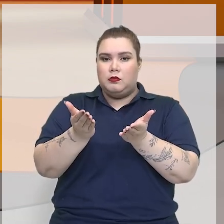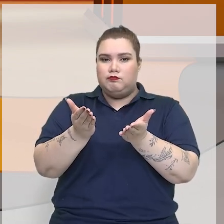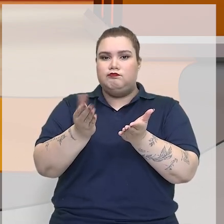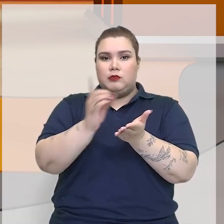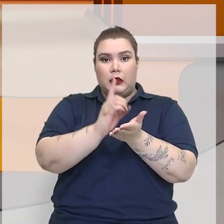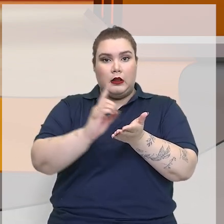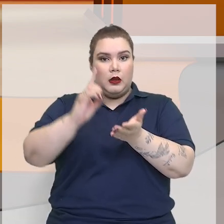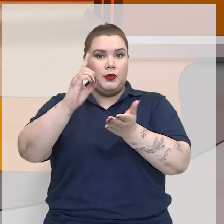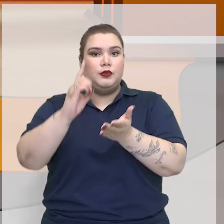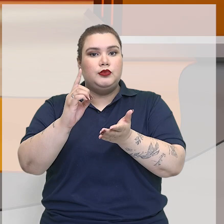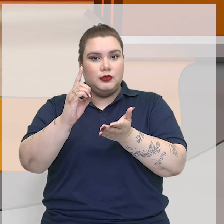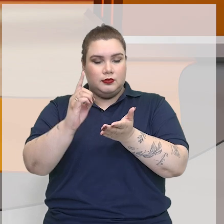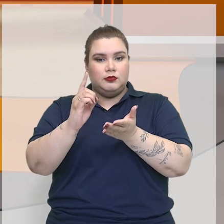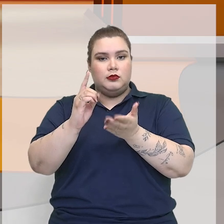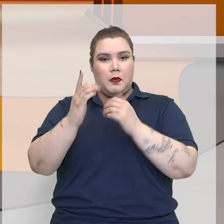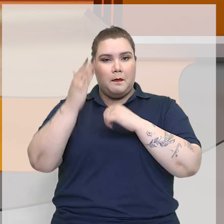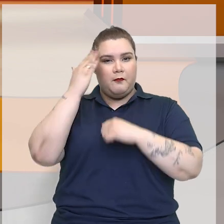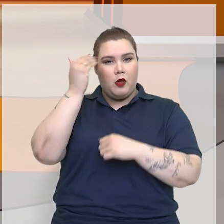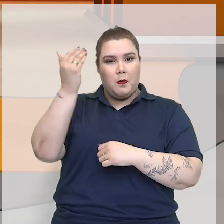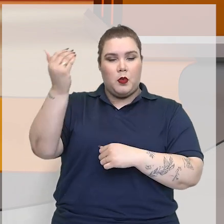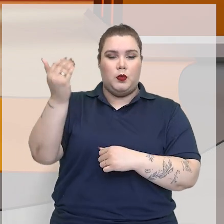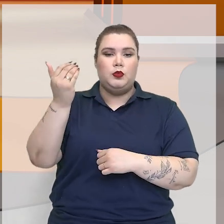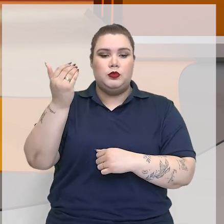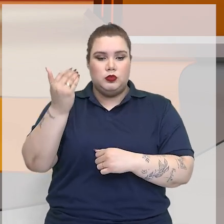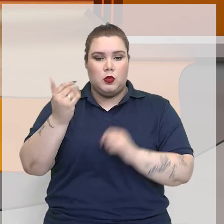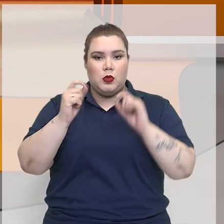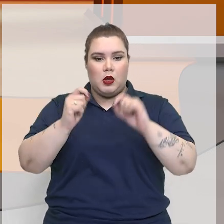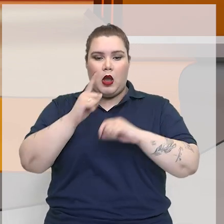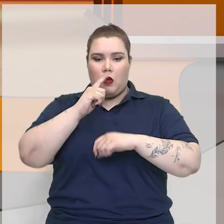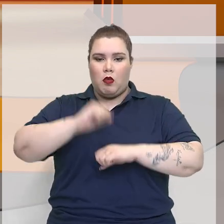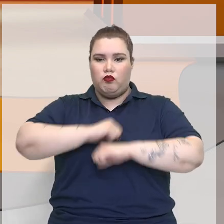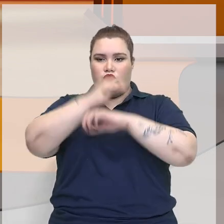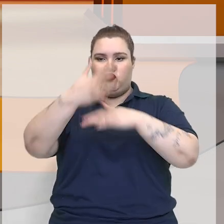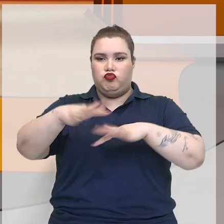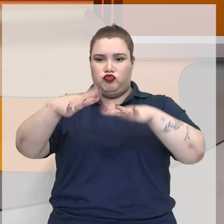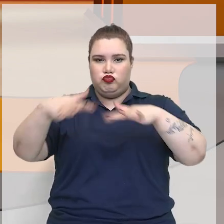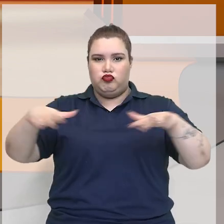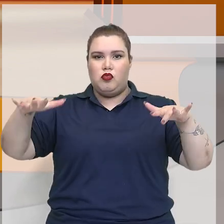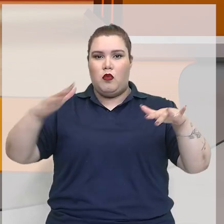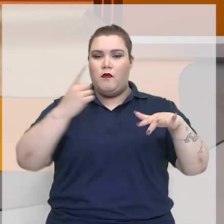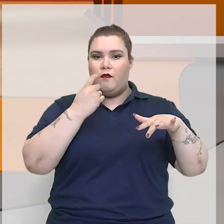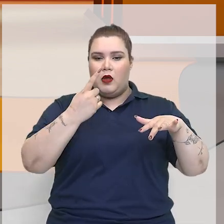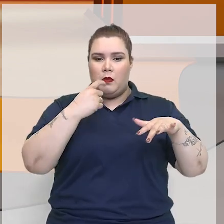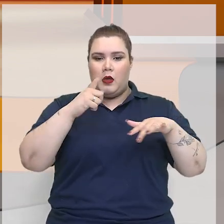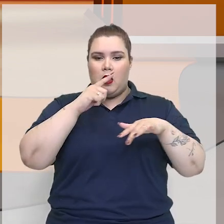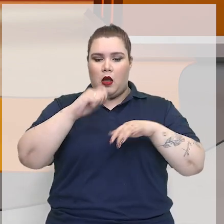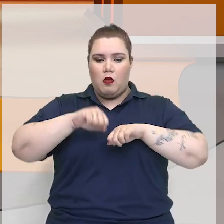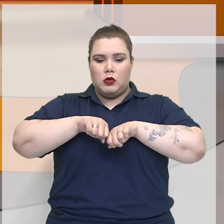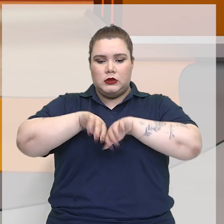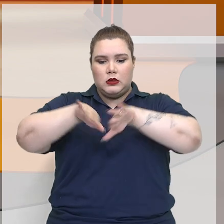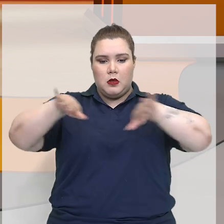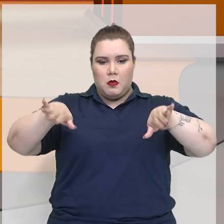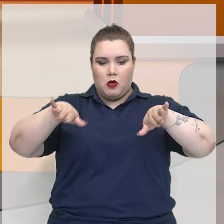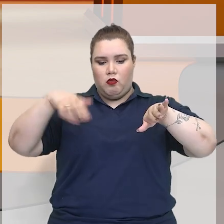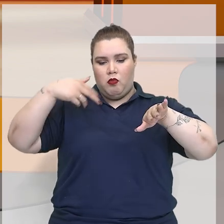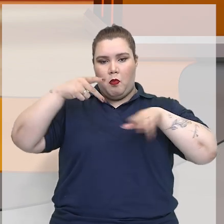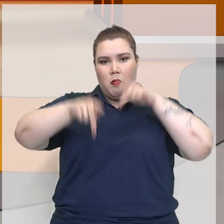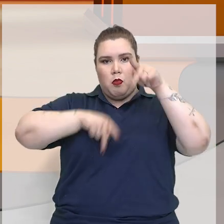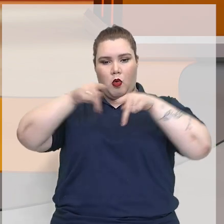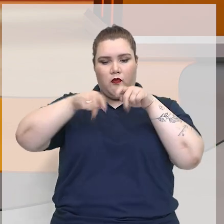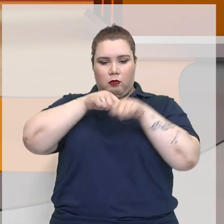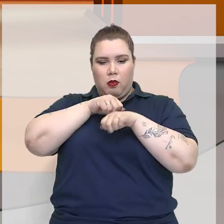né, na Bíblia Sagrada, Atravessando o Mar Vermelho. A história do povo hebreu,